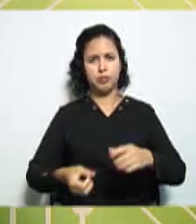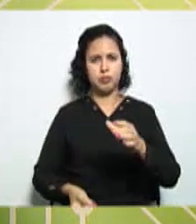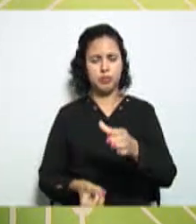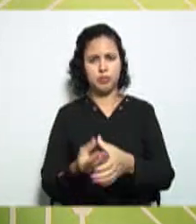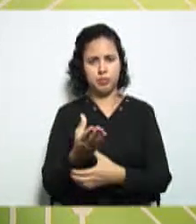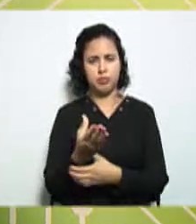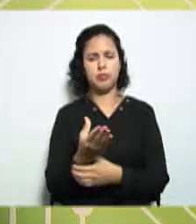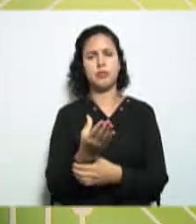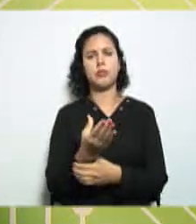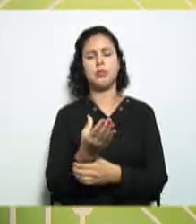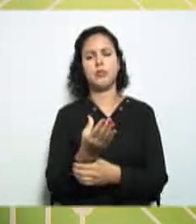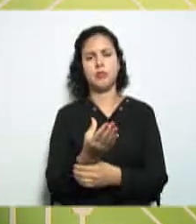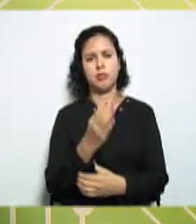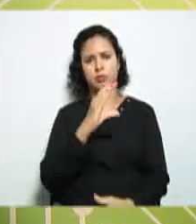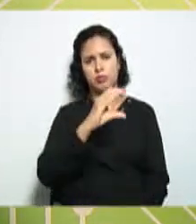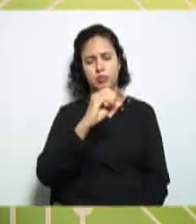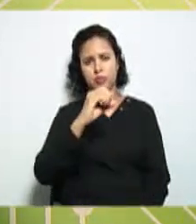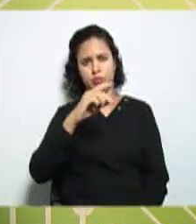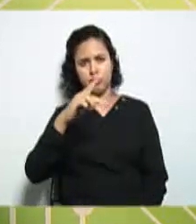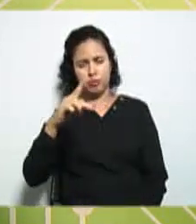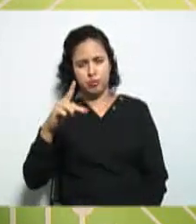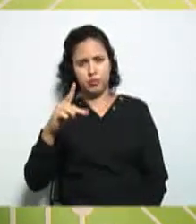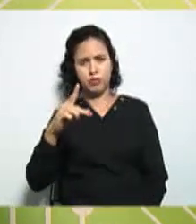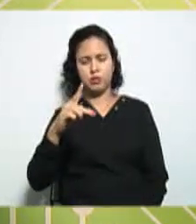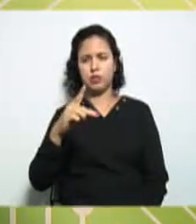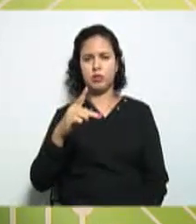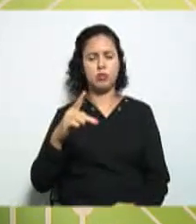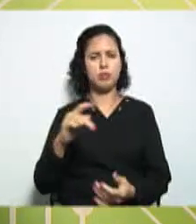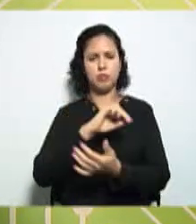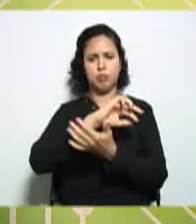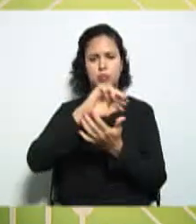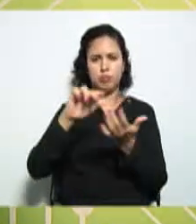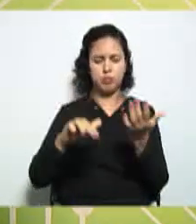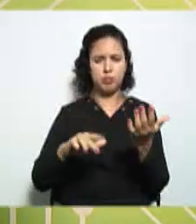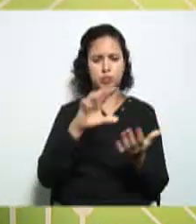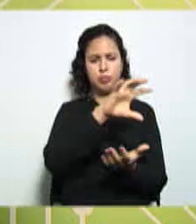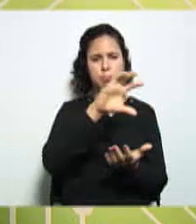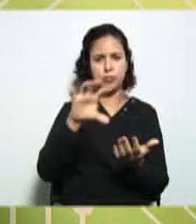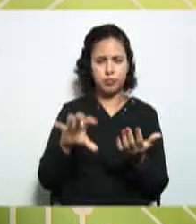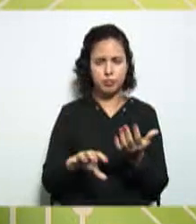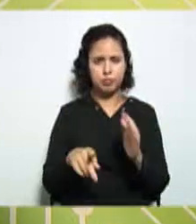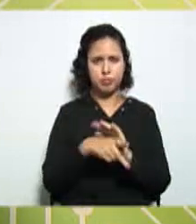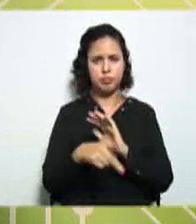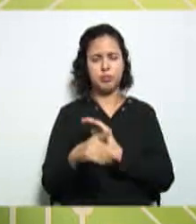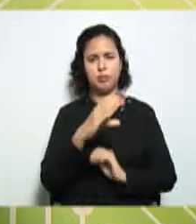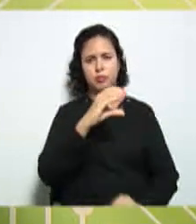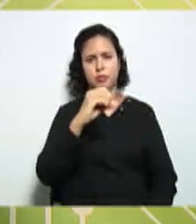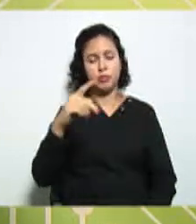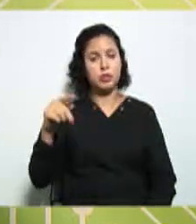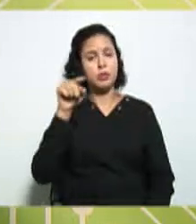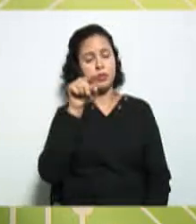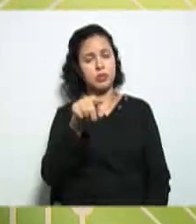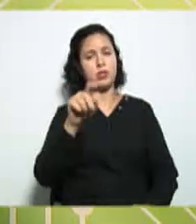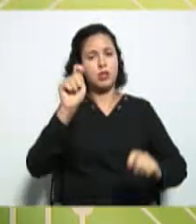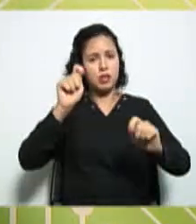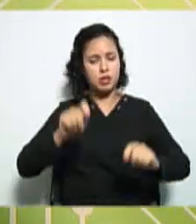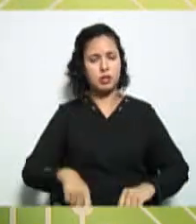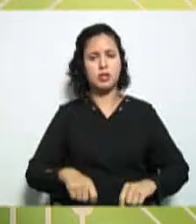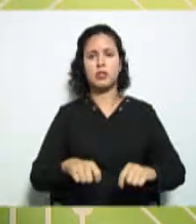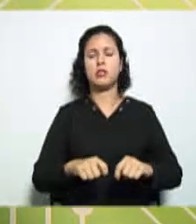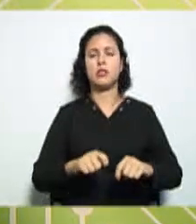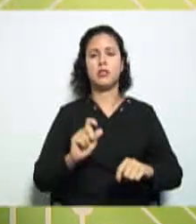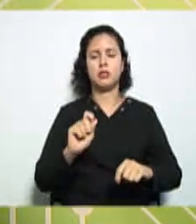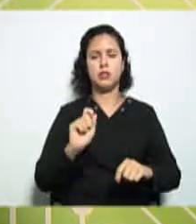uma cooperativa relacionada a algum ramo do cooperativismo, você é a pessoa ideal